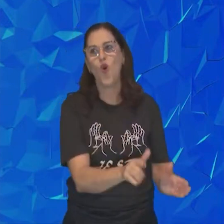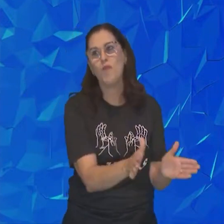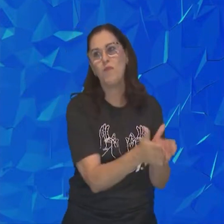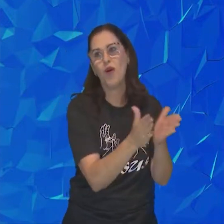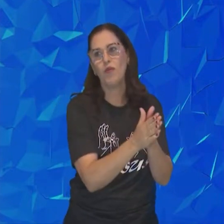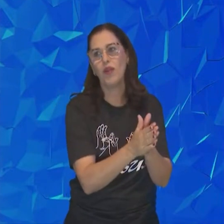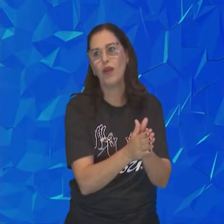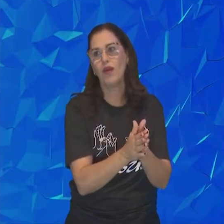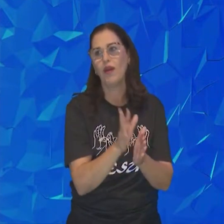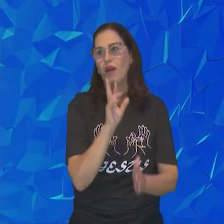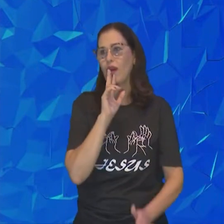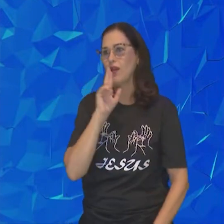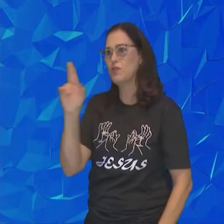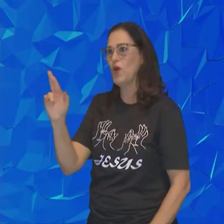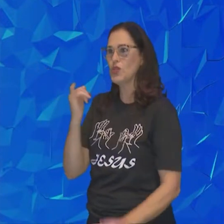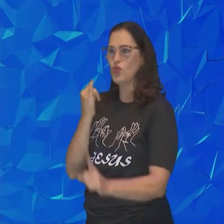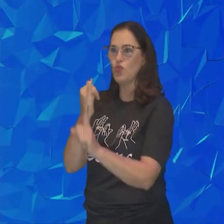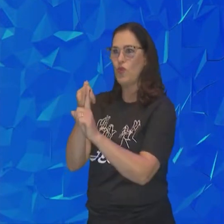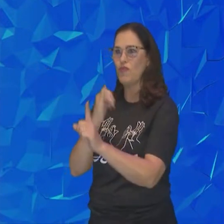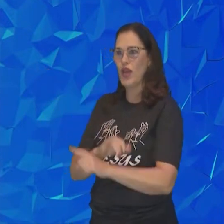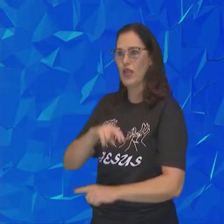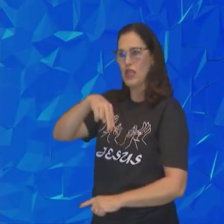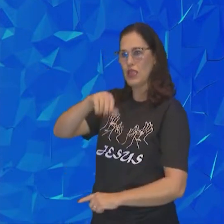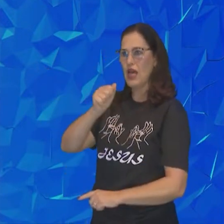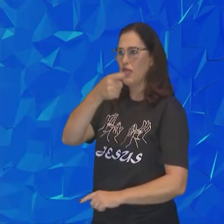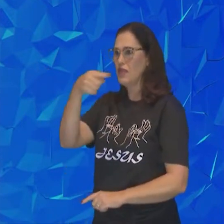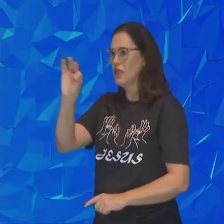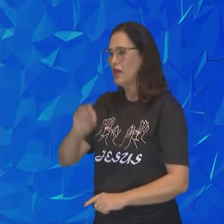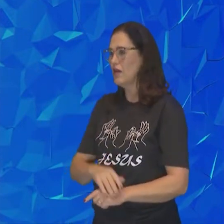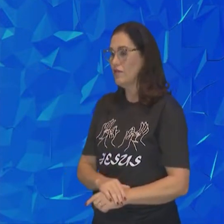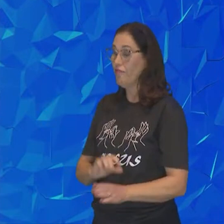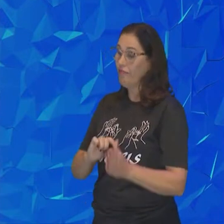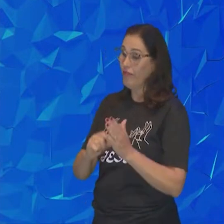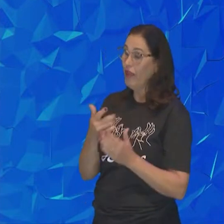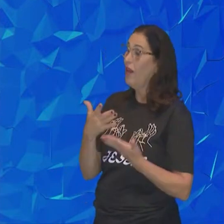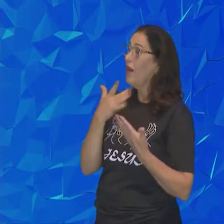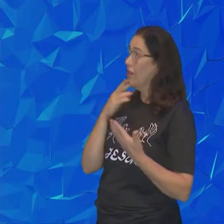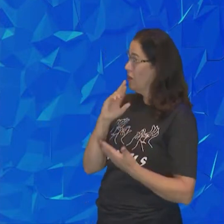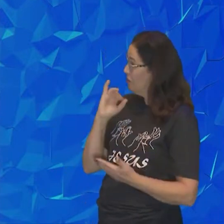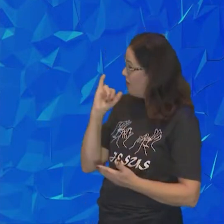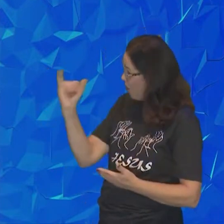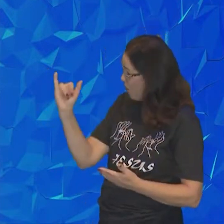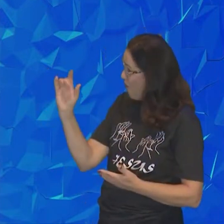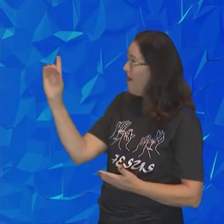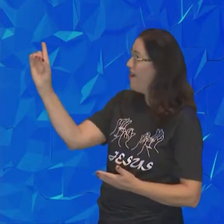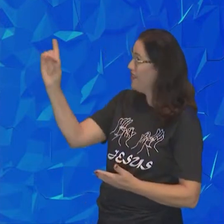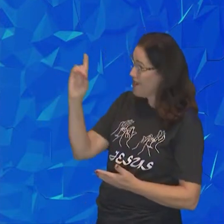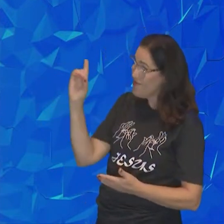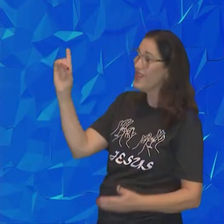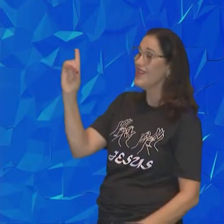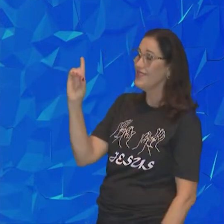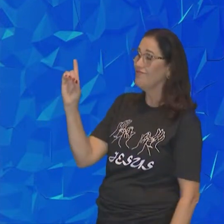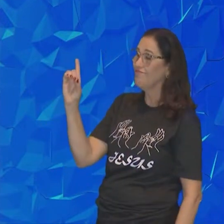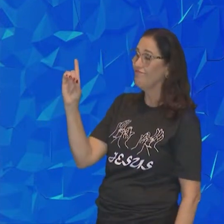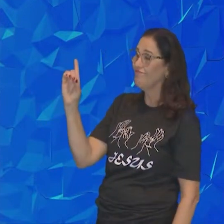de Natã para Davi? Verso 7, então disse Natã a